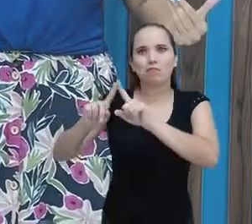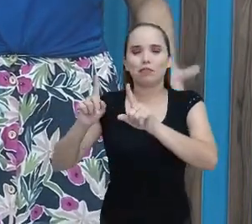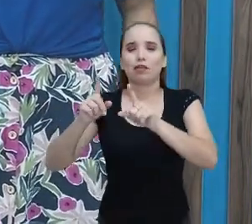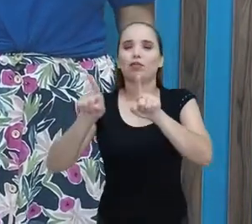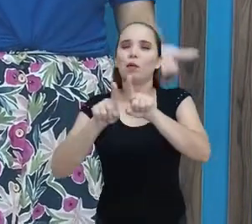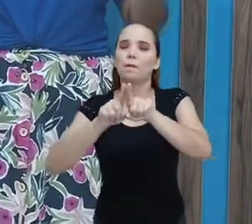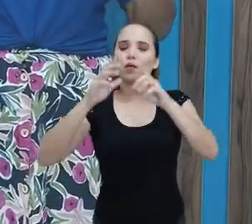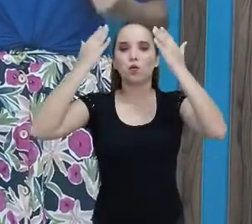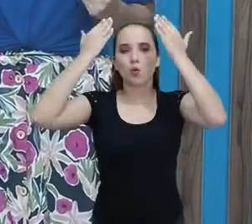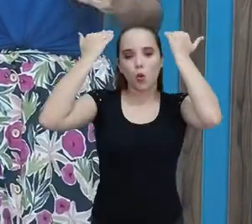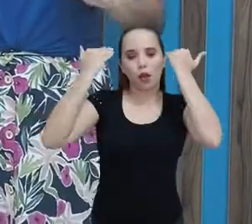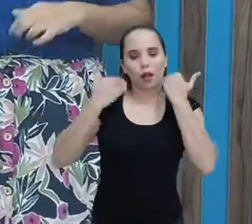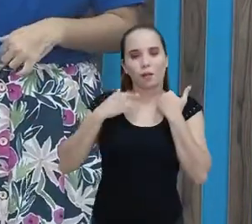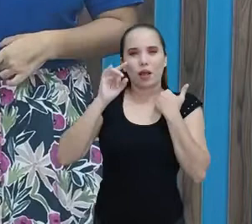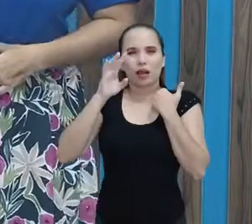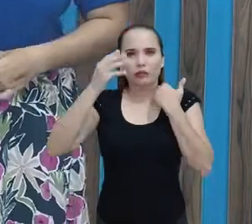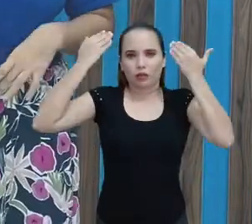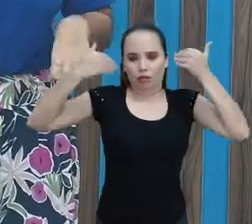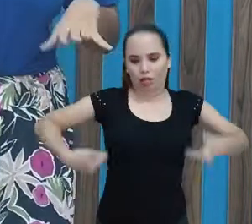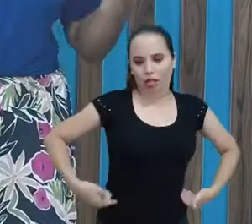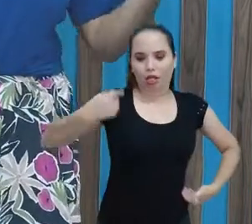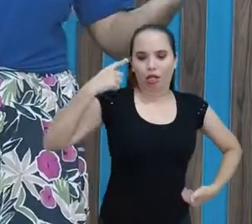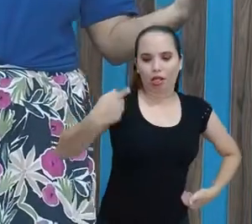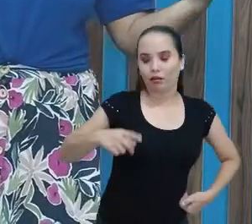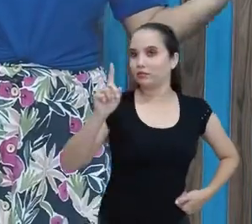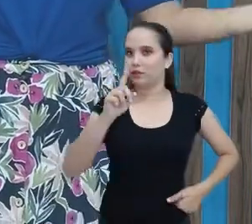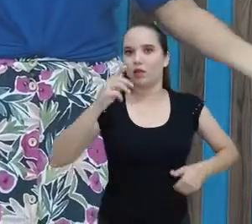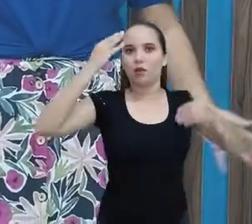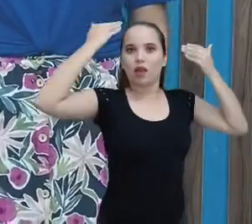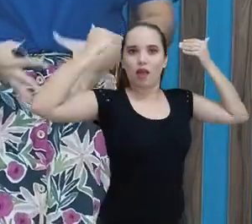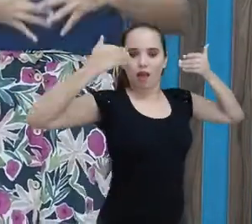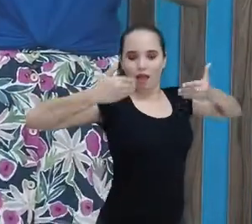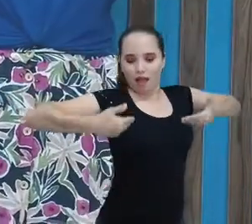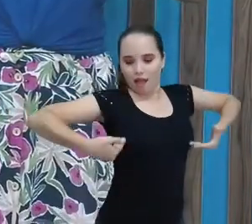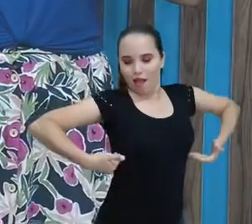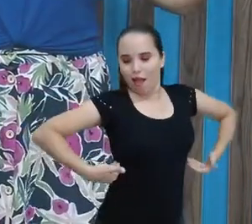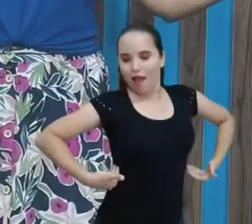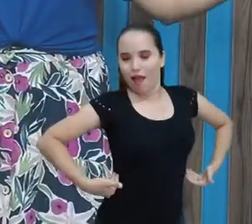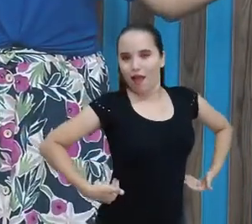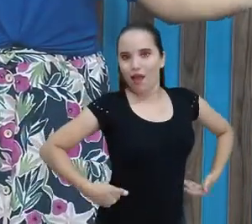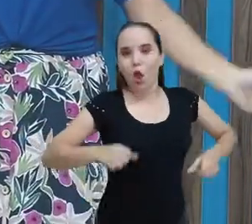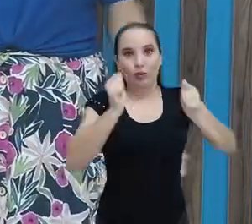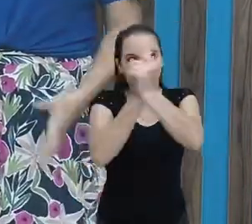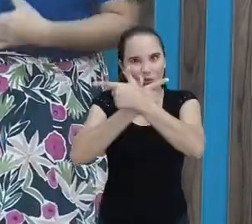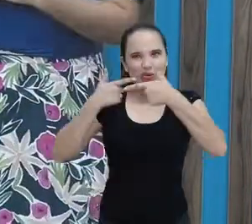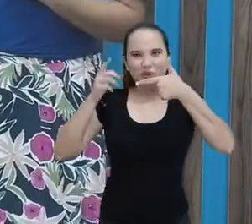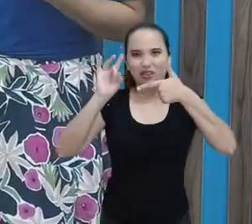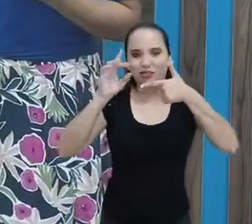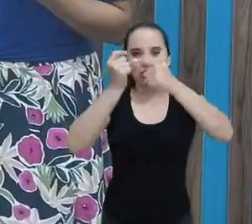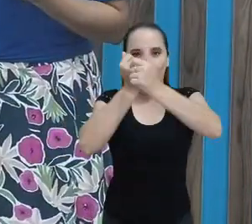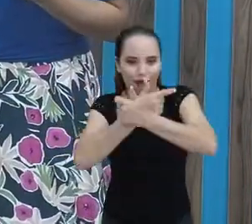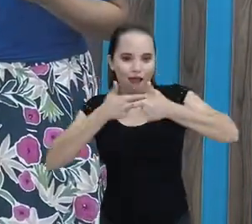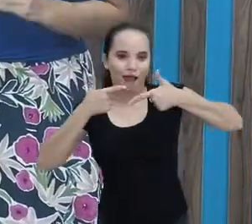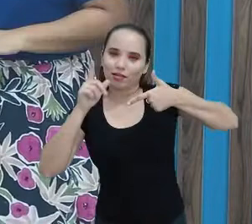costas. E o sorriso aqui não é só descrito como aberto, mas tão iluminado,